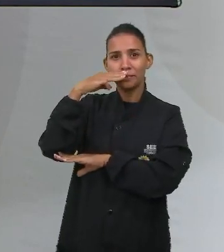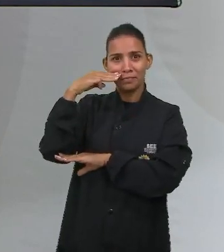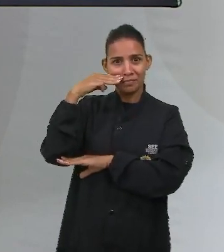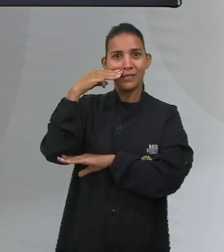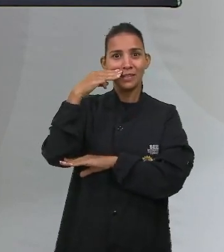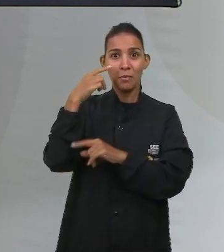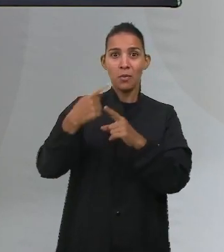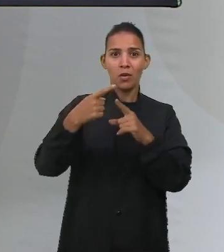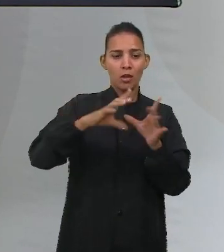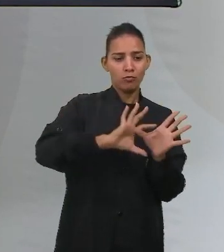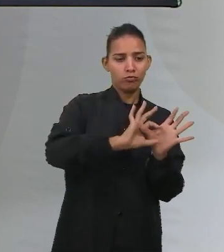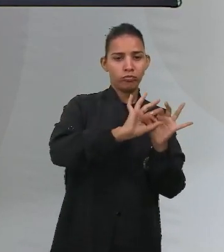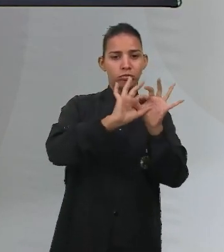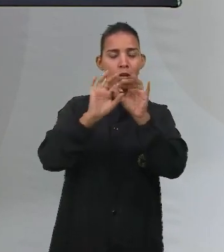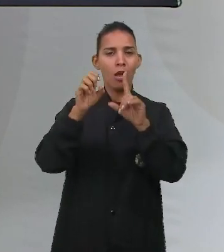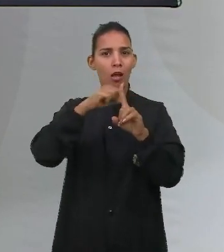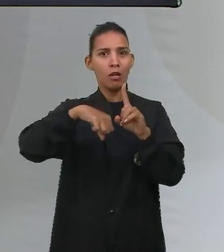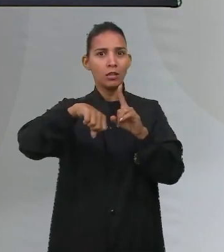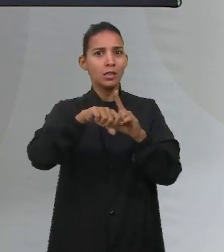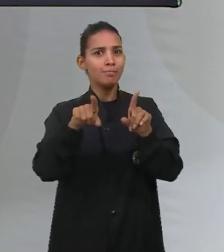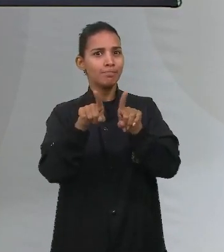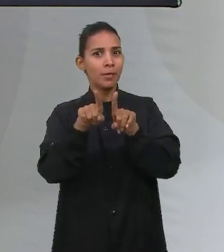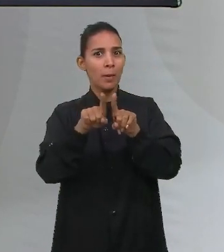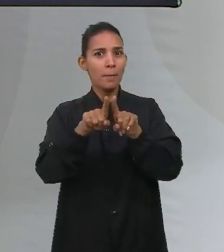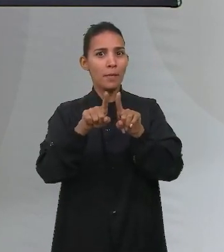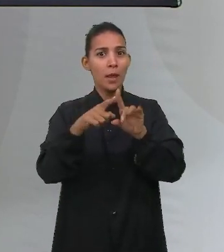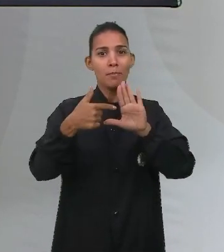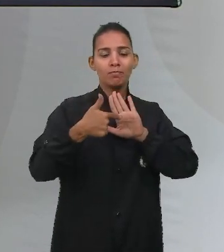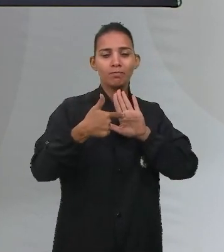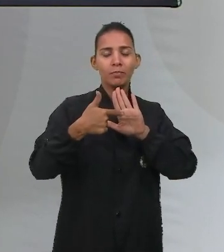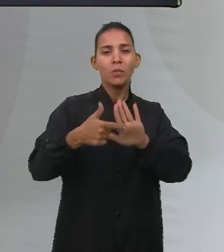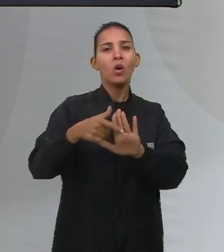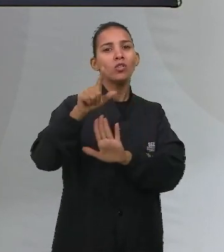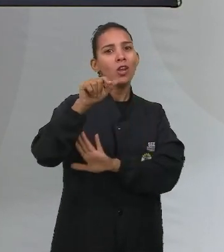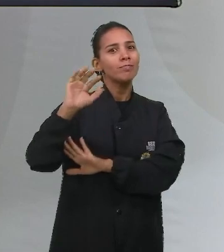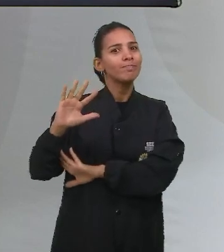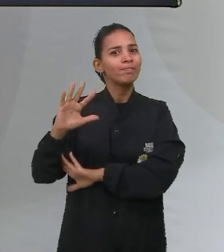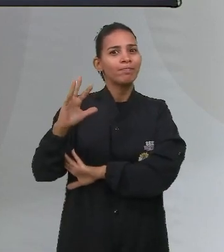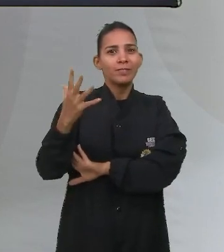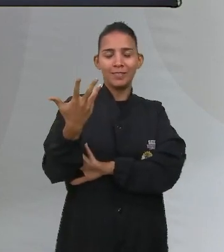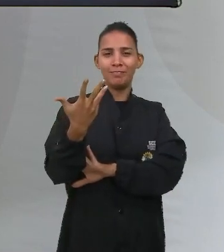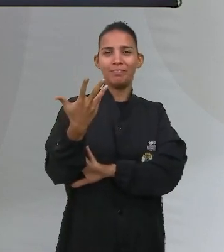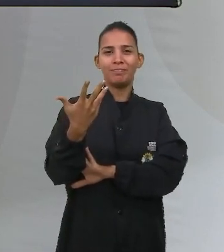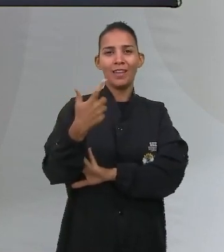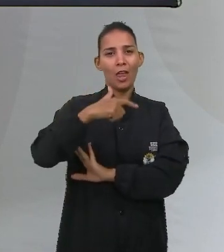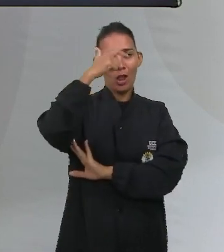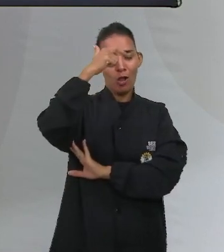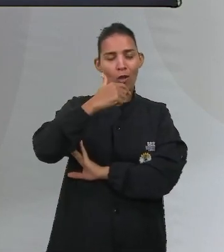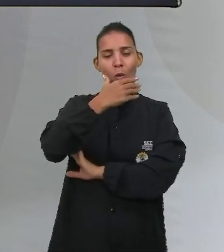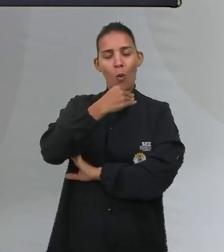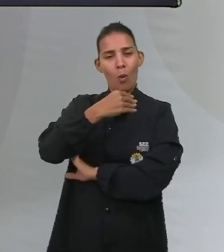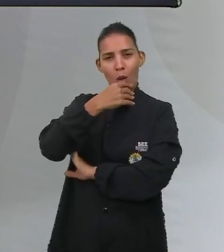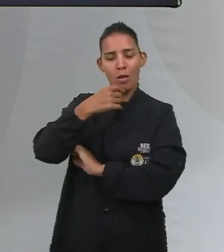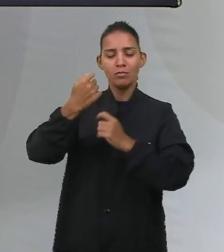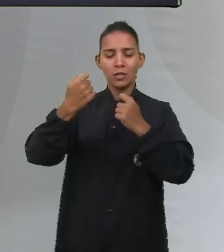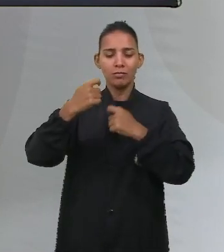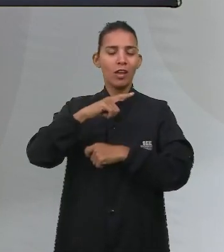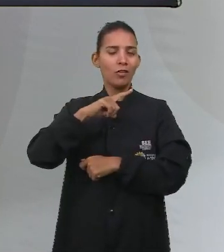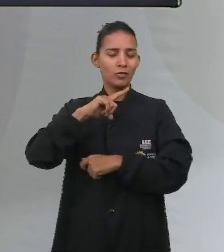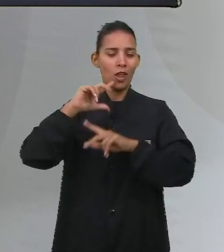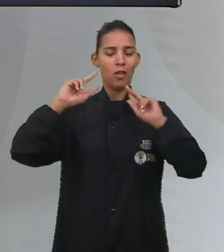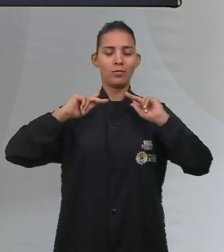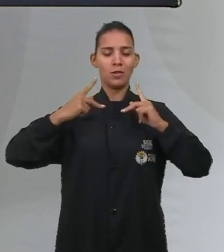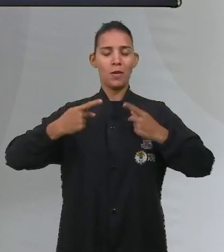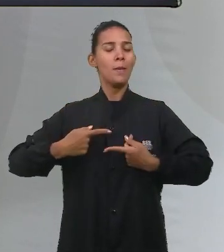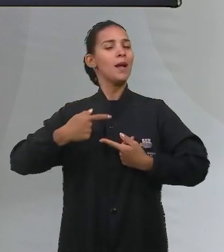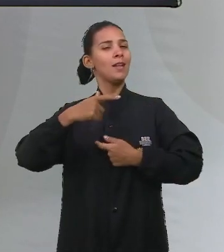contexto social acabam retratando justamente essa situação. O homem possui necessidades, como